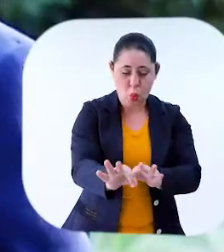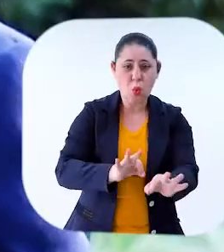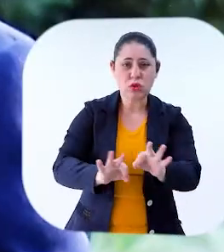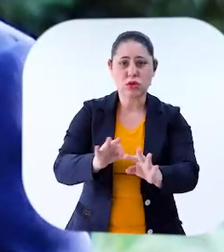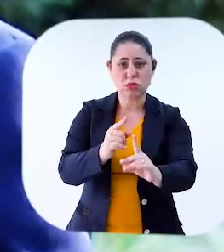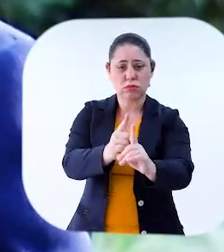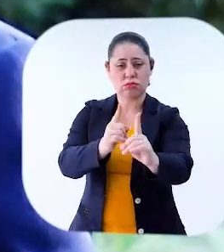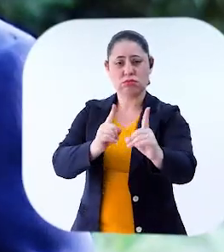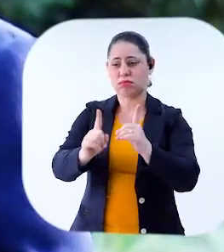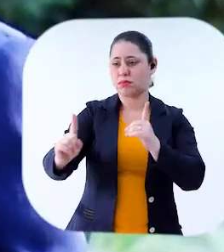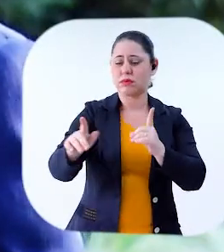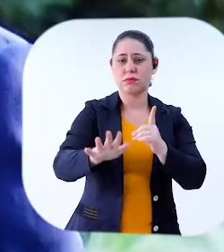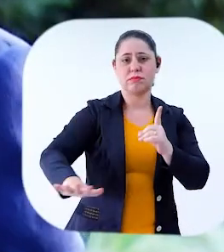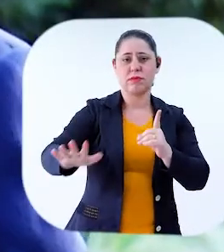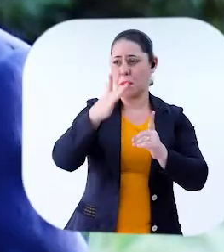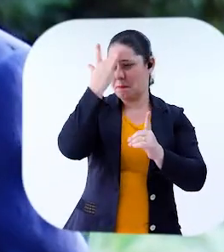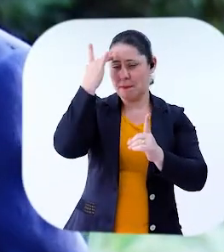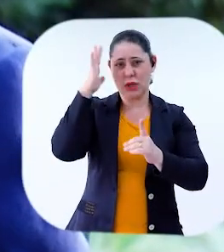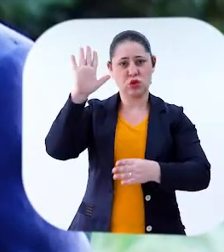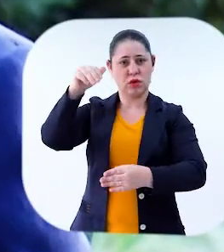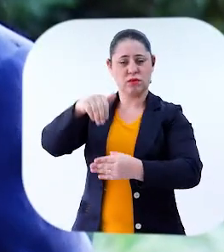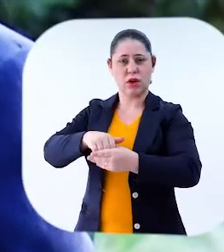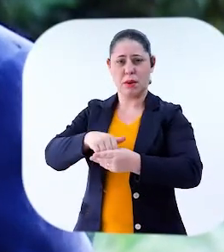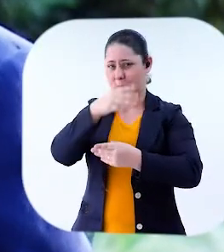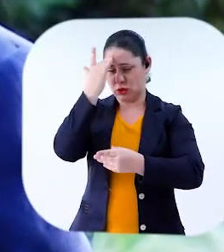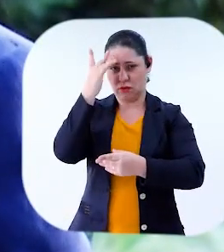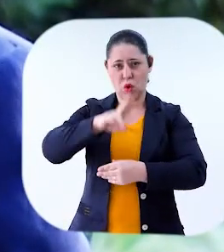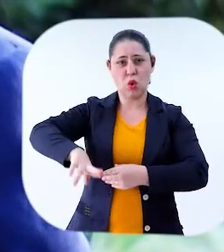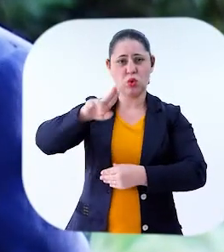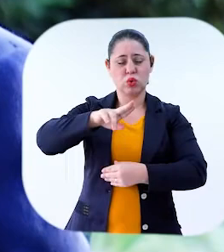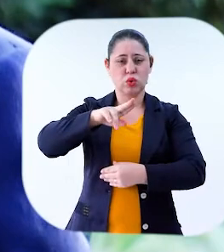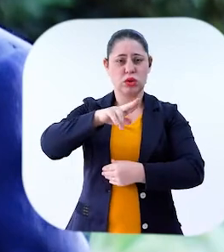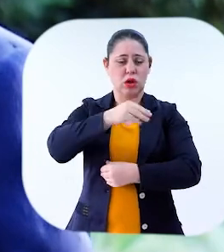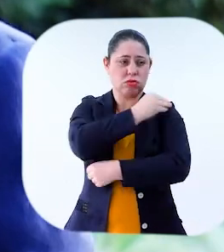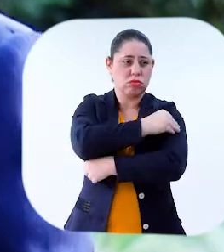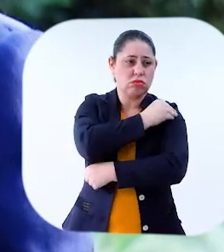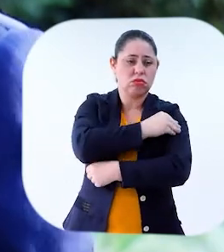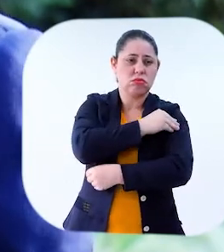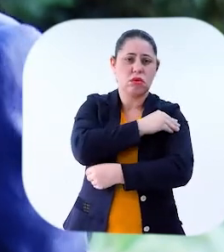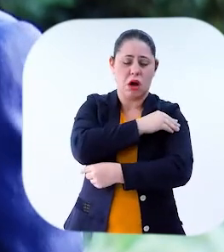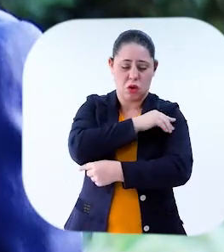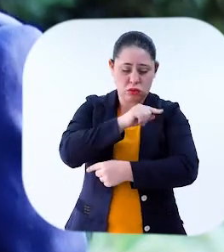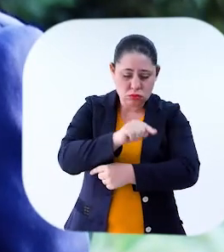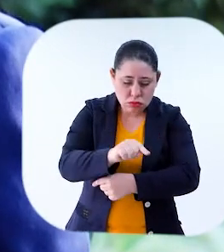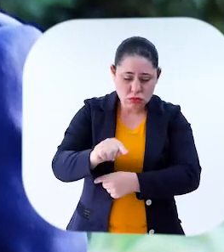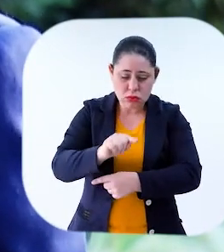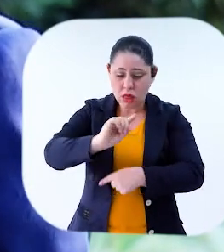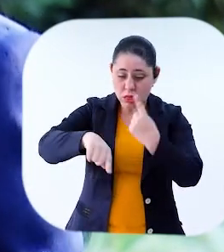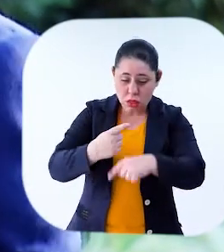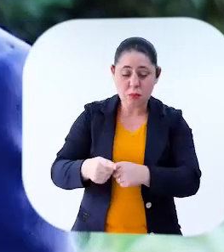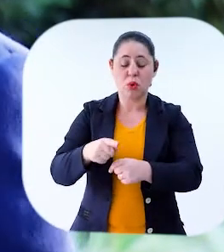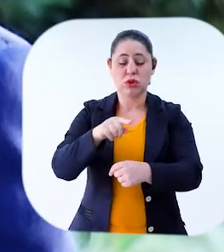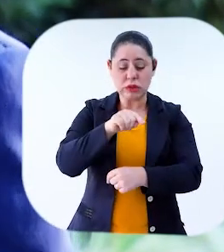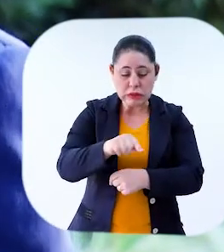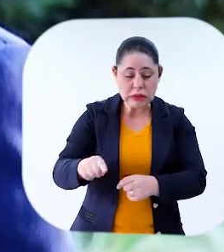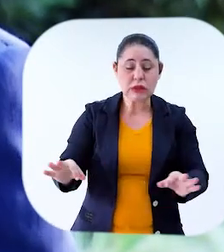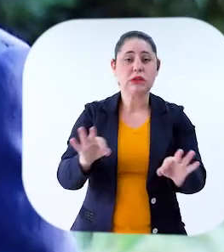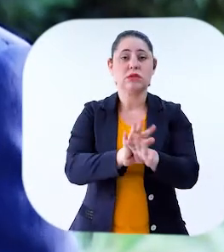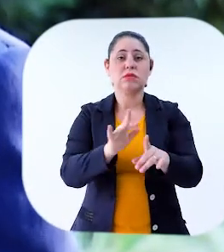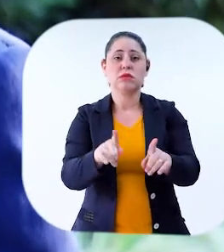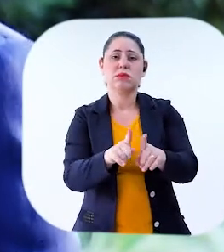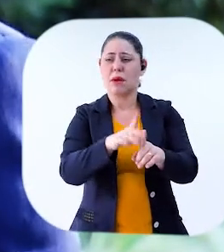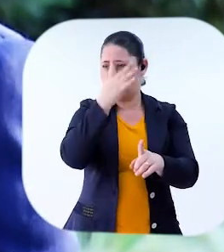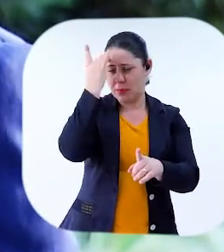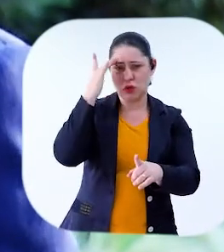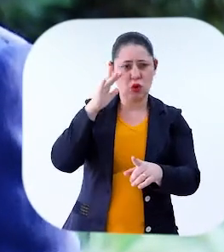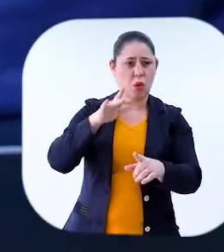que vai ser o distanciamento de um eleitor para o outro, o eleitor ele vai usar o álcool em gel antes da votação, depois da votação, como é